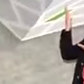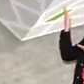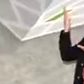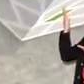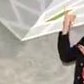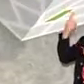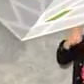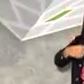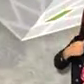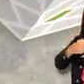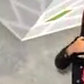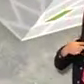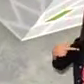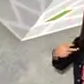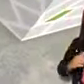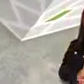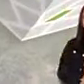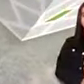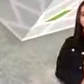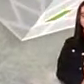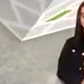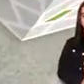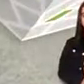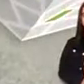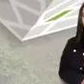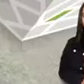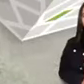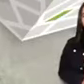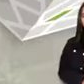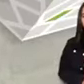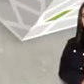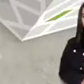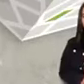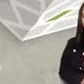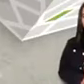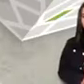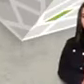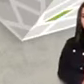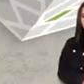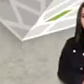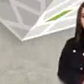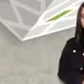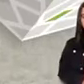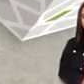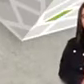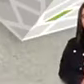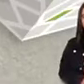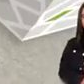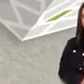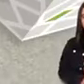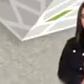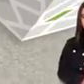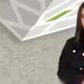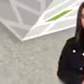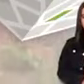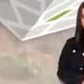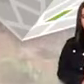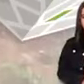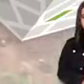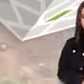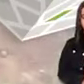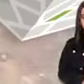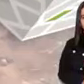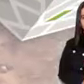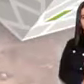Traição, Cuitegi, Mari, Lucena, Pilões, Cruz do Espírito Santo, Alagoa Grande, Gurien,